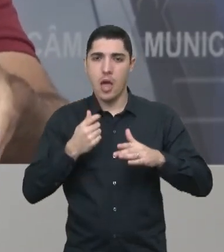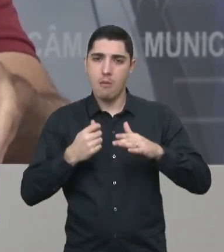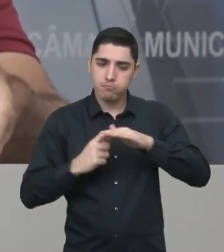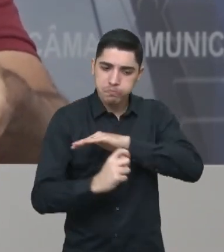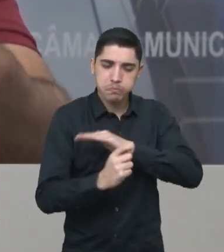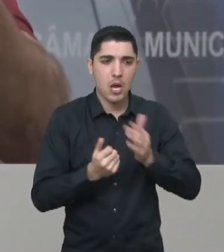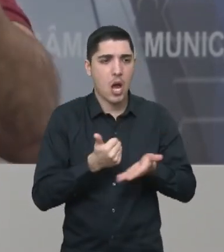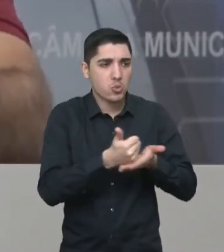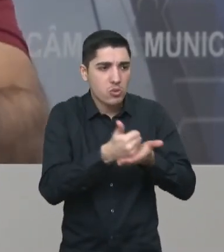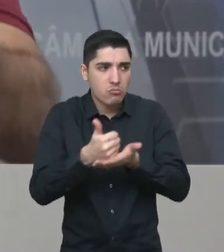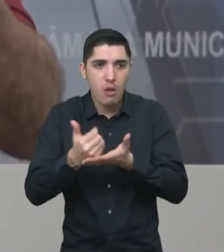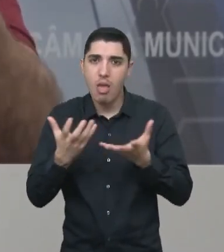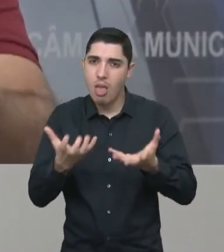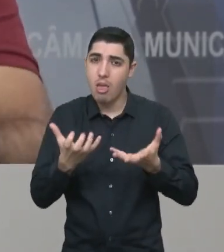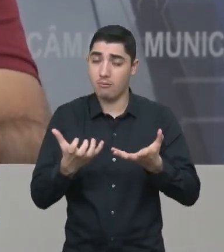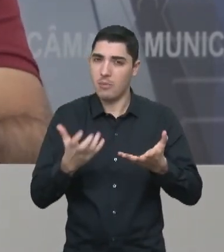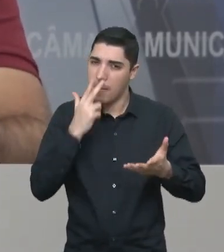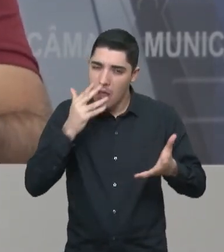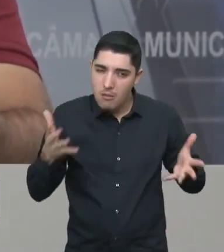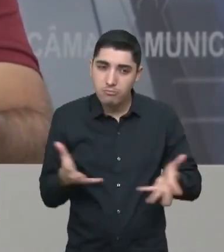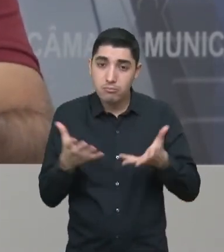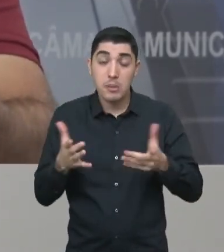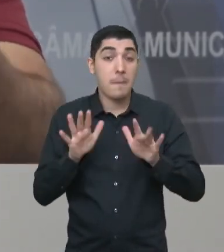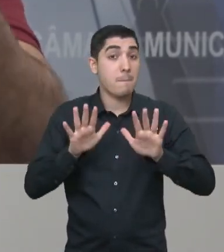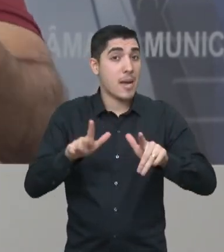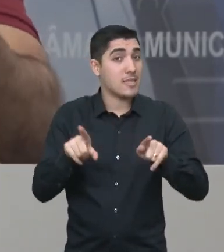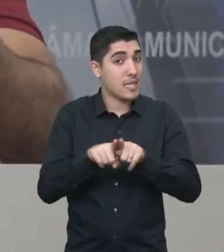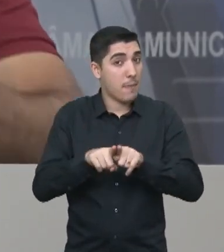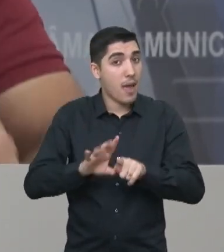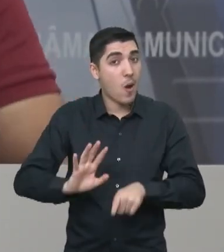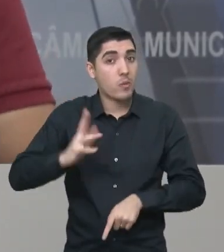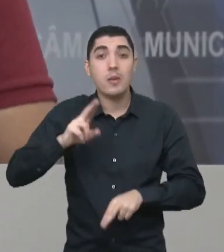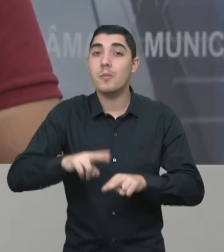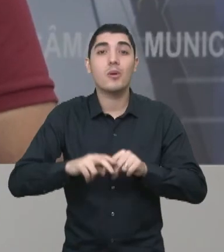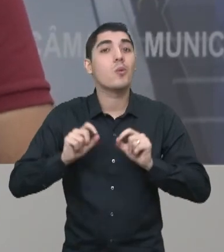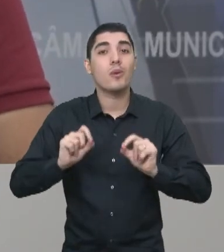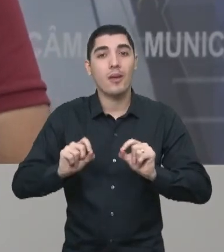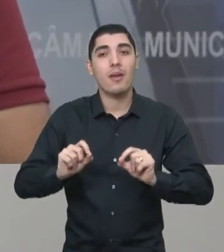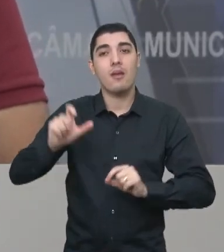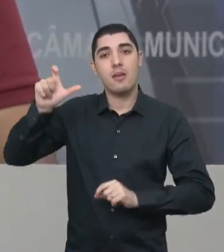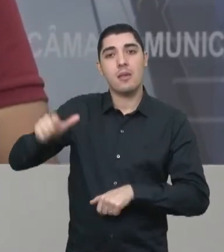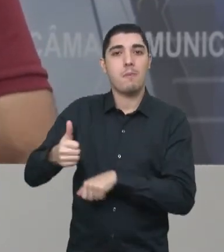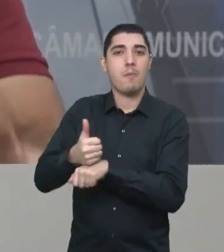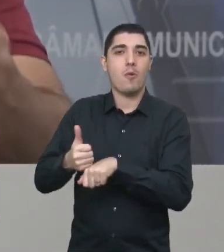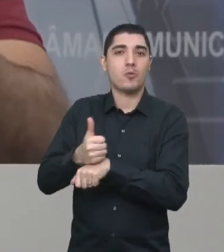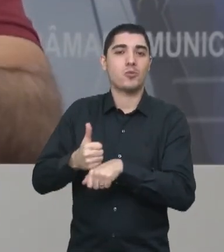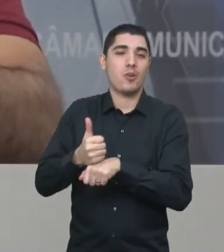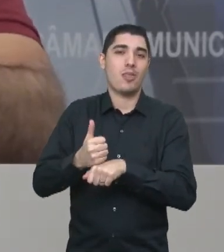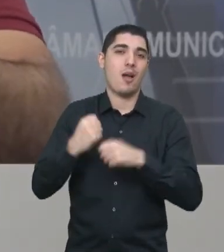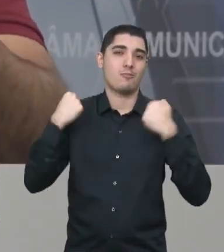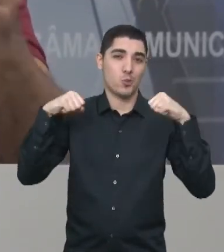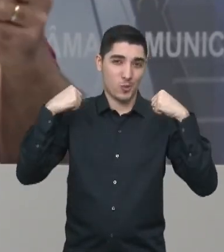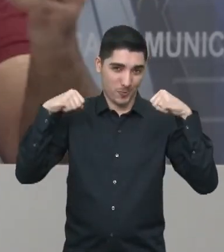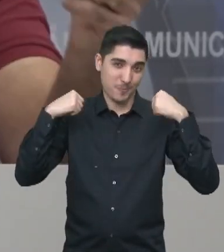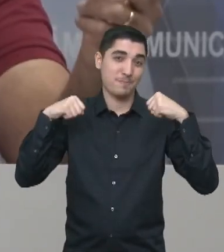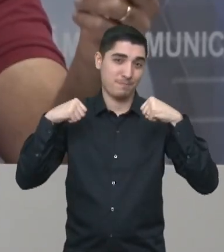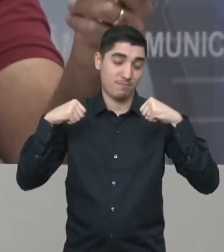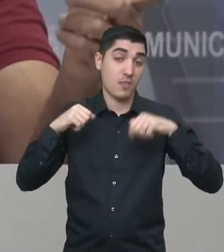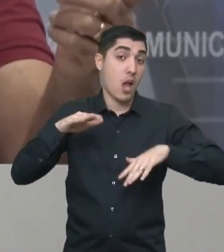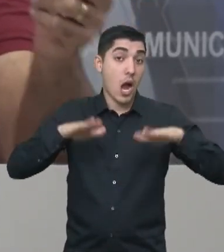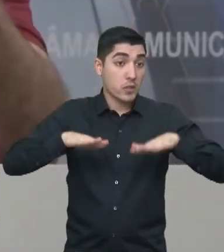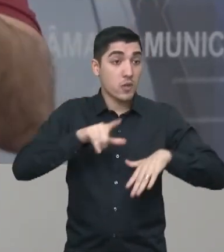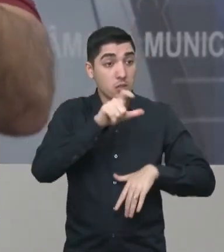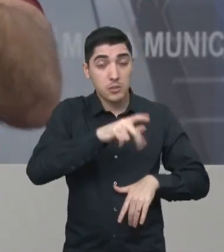aqui. Mas tudo acontece também pelo profissional de educação física, muitas vezes por um